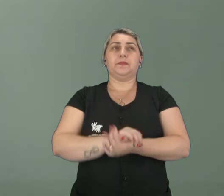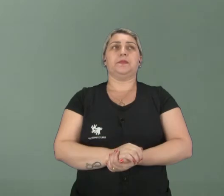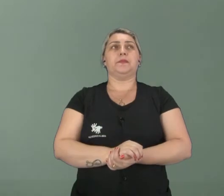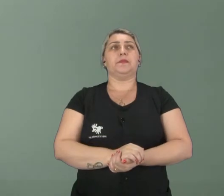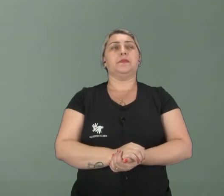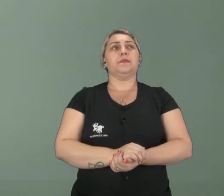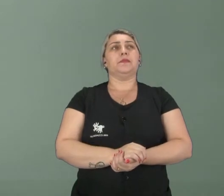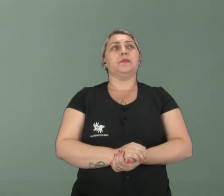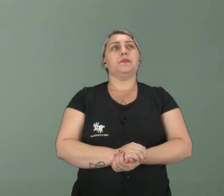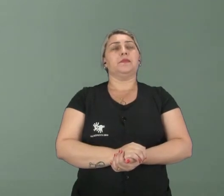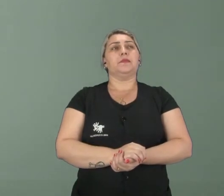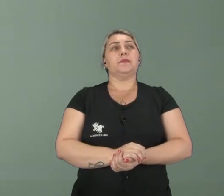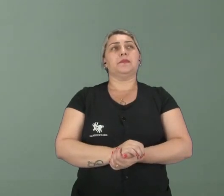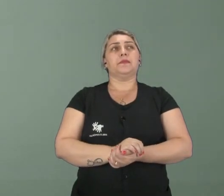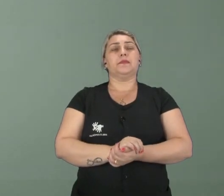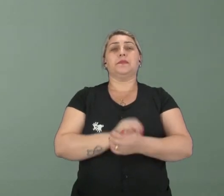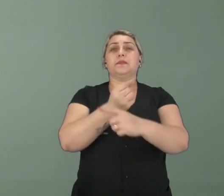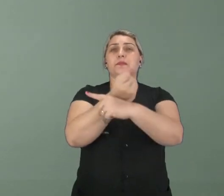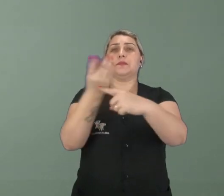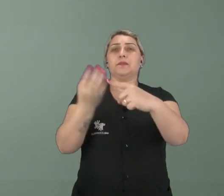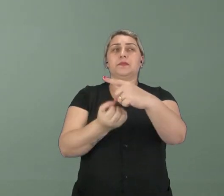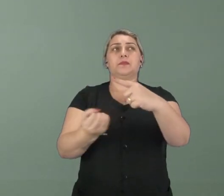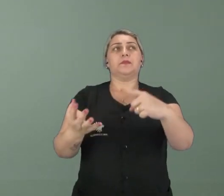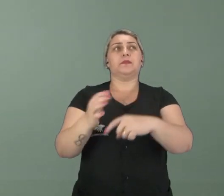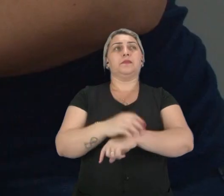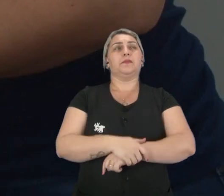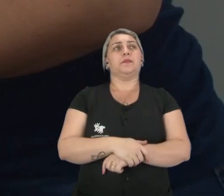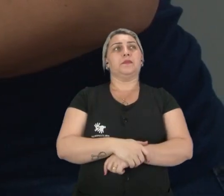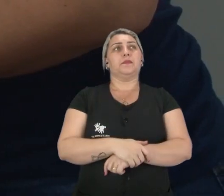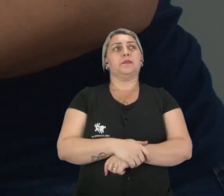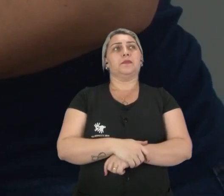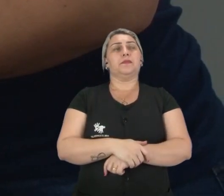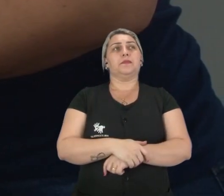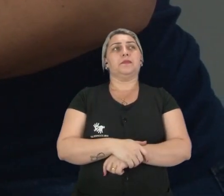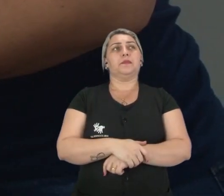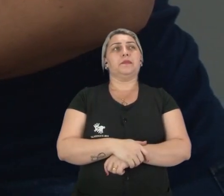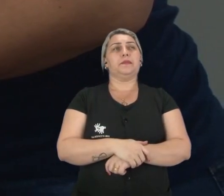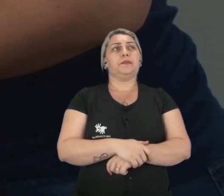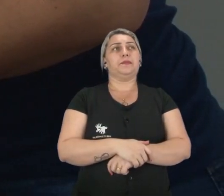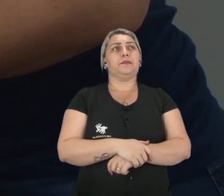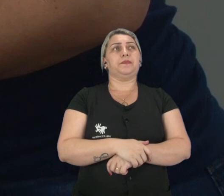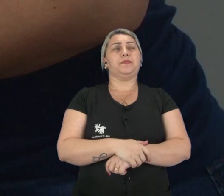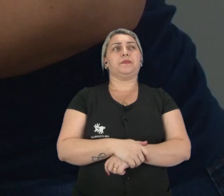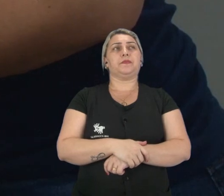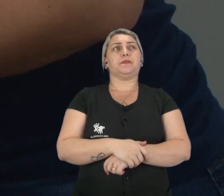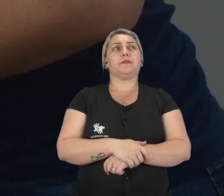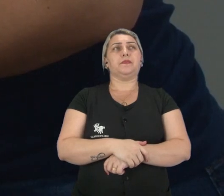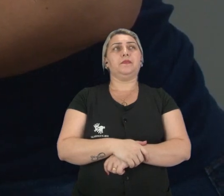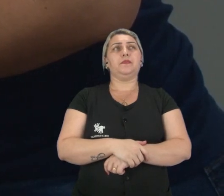em forma de fração? Aqui, eu iria representar, né?